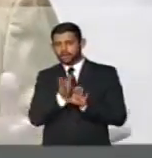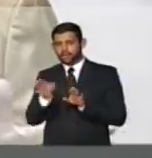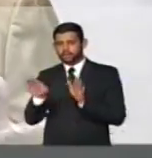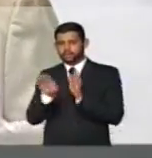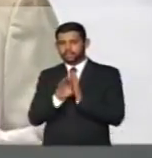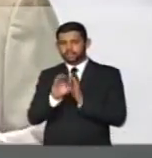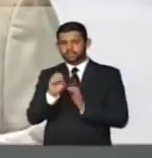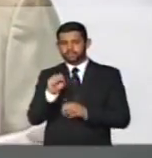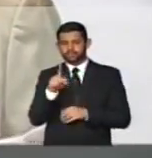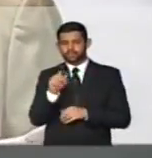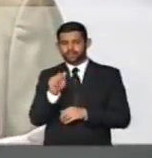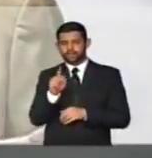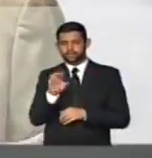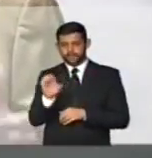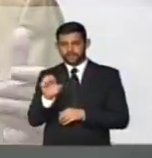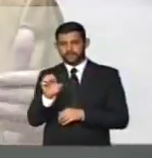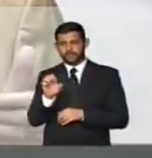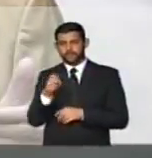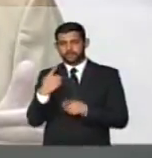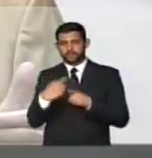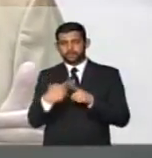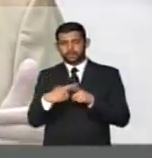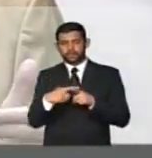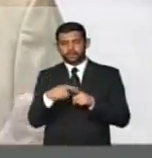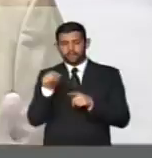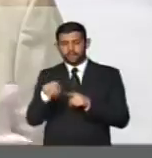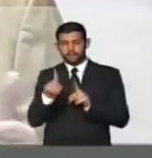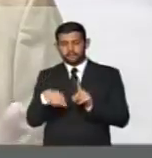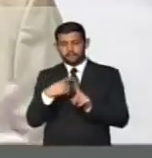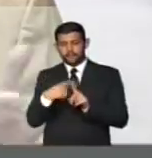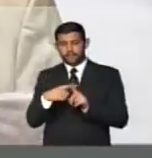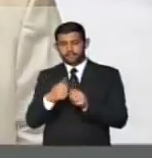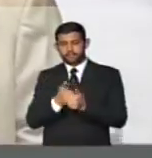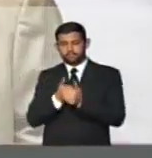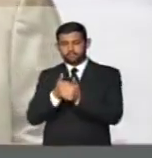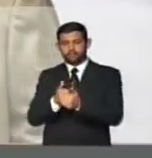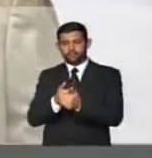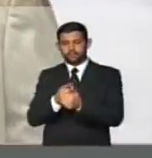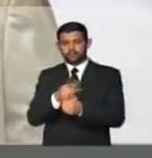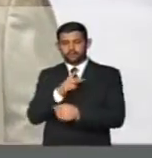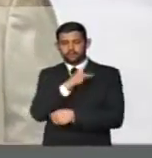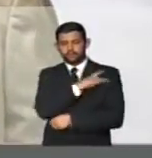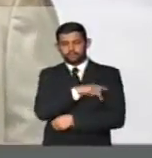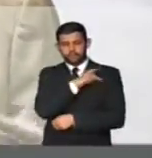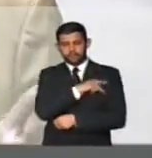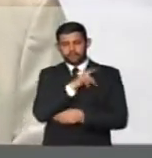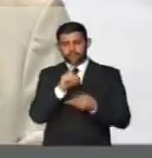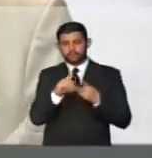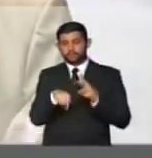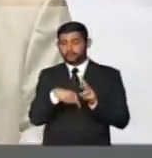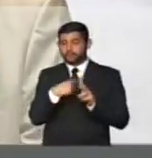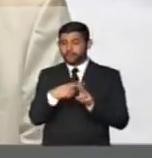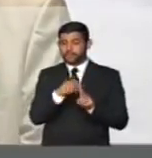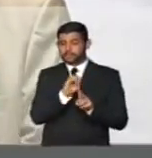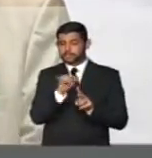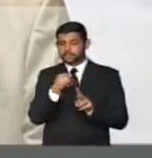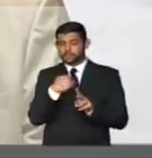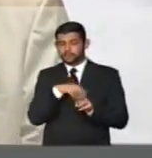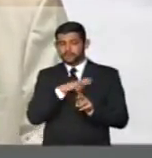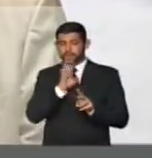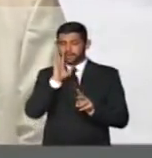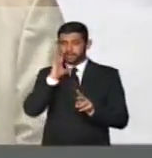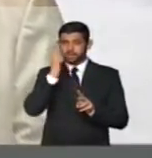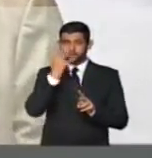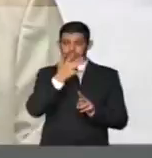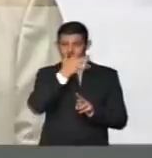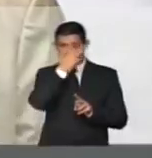chega a Suape, porque ele é mais benéfico para o Piauí. Mas, se a decisão